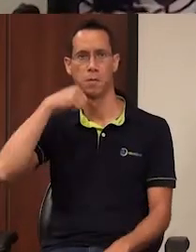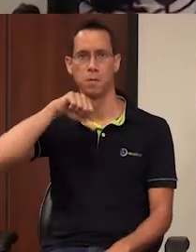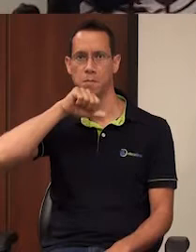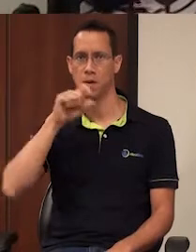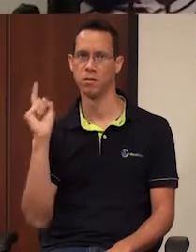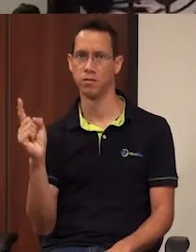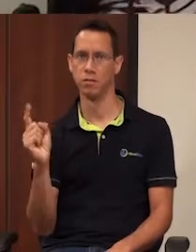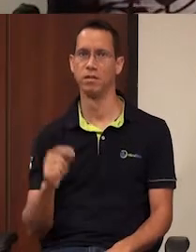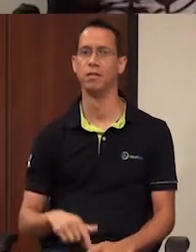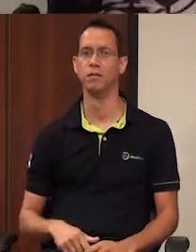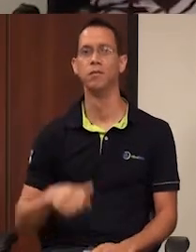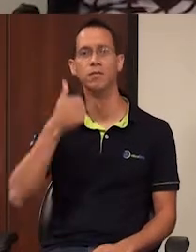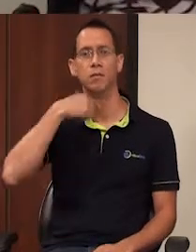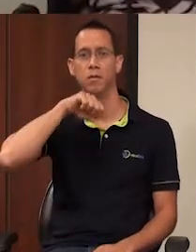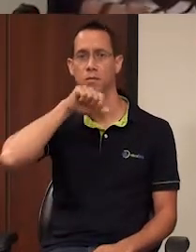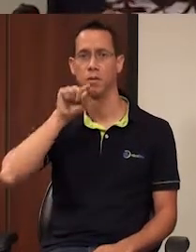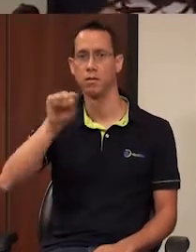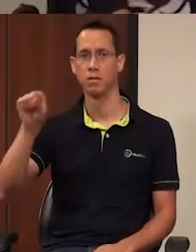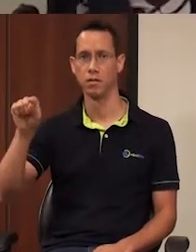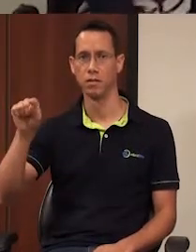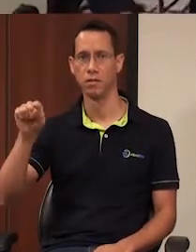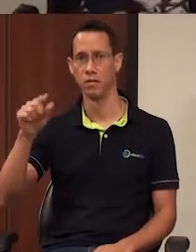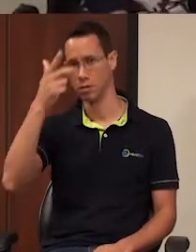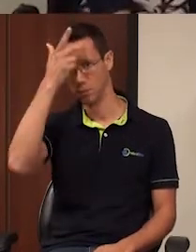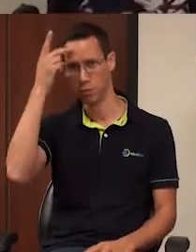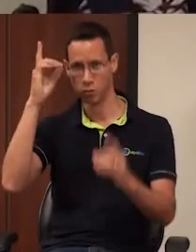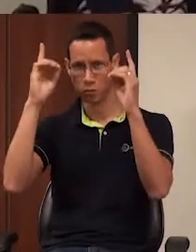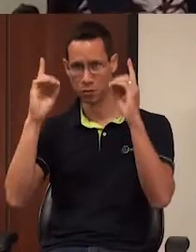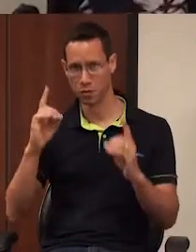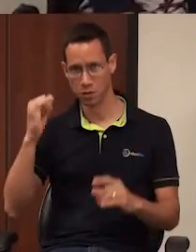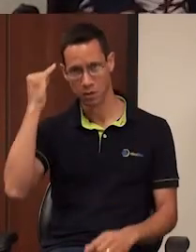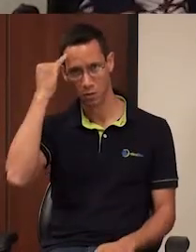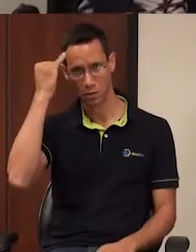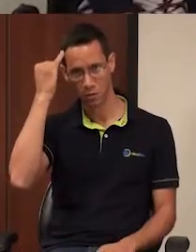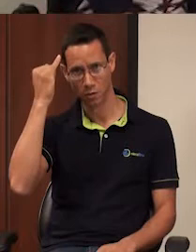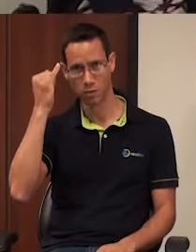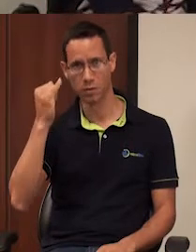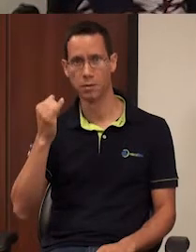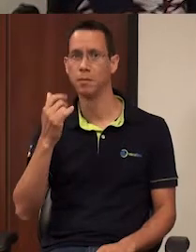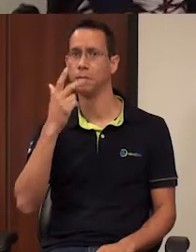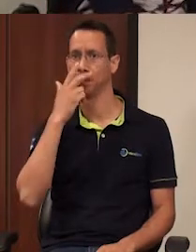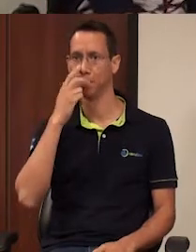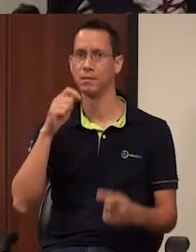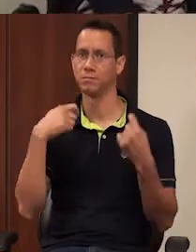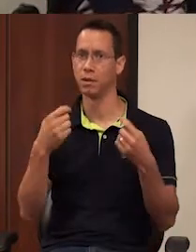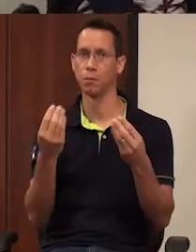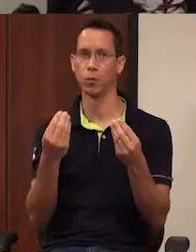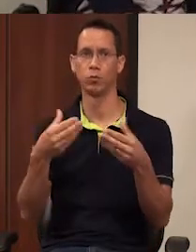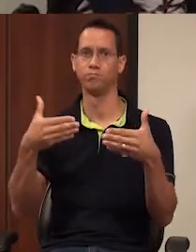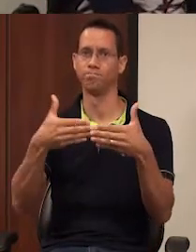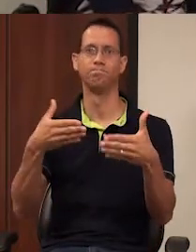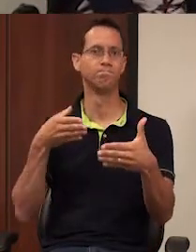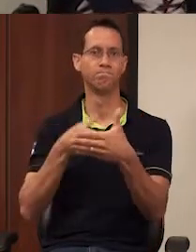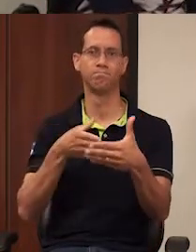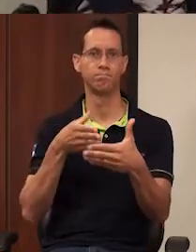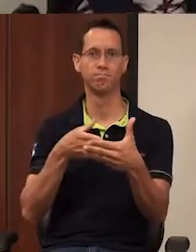Então, as mães de pessoas com deficiência intelectual, elas colocam muito obstáculo nessa questão, pela questão